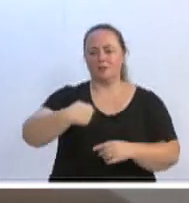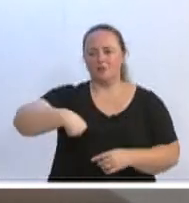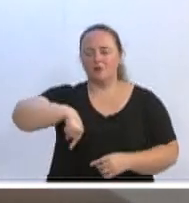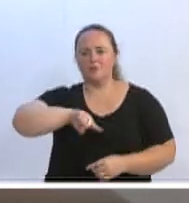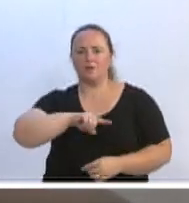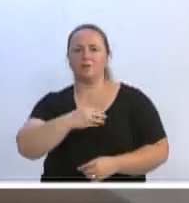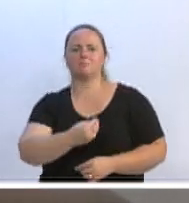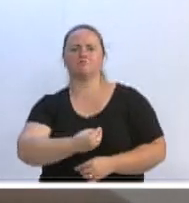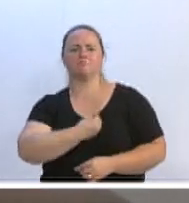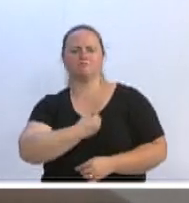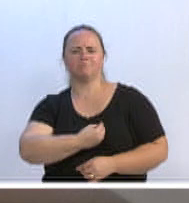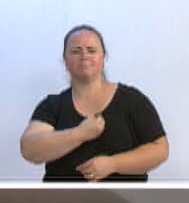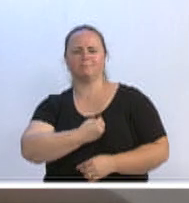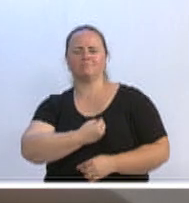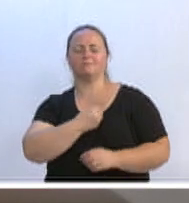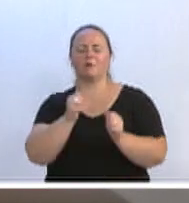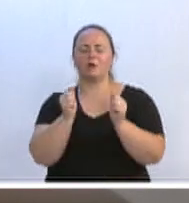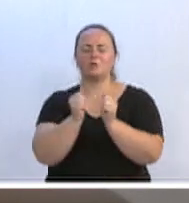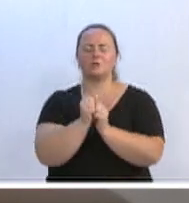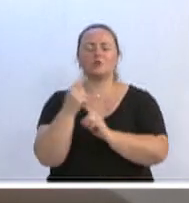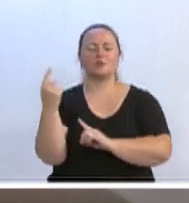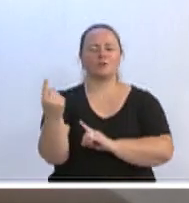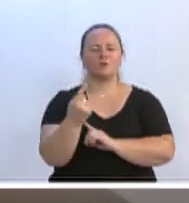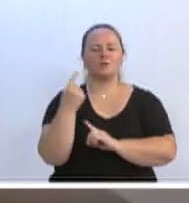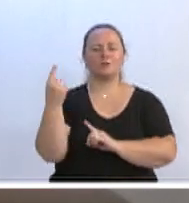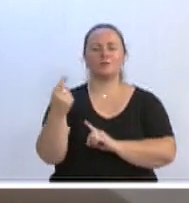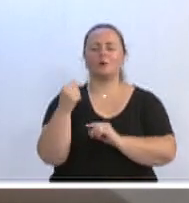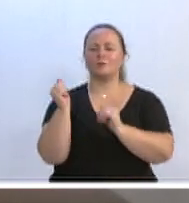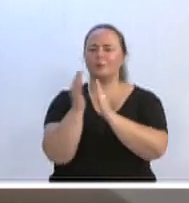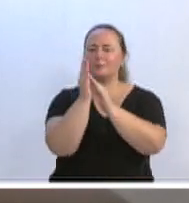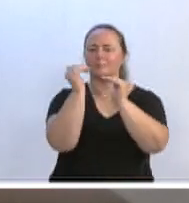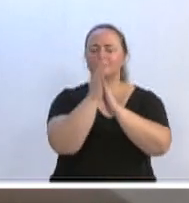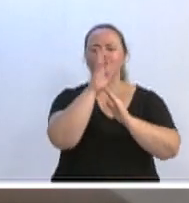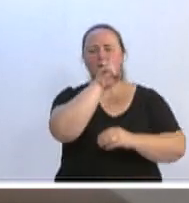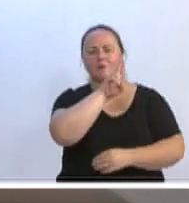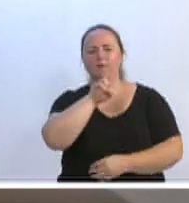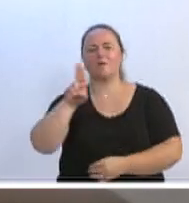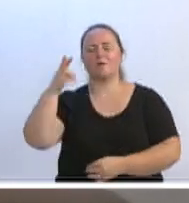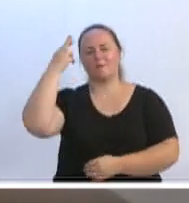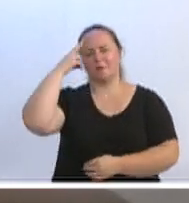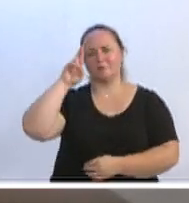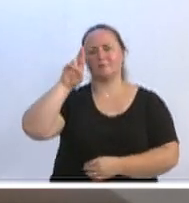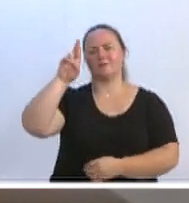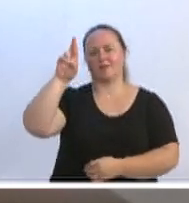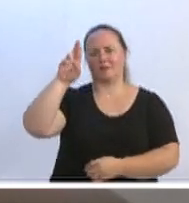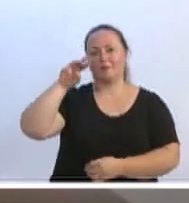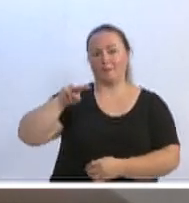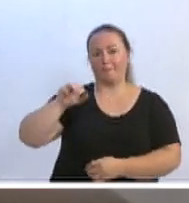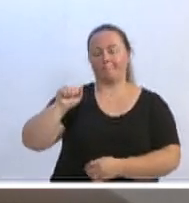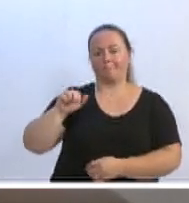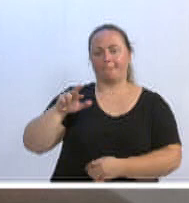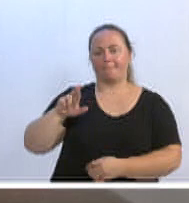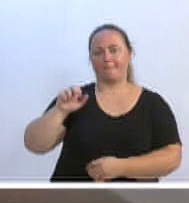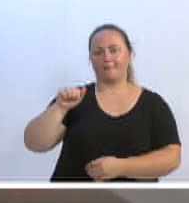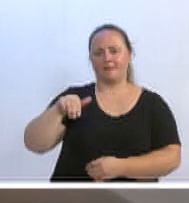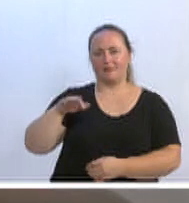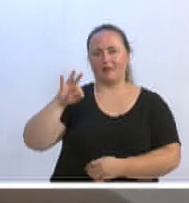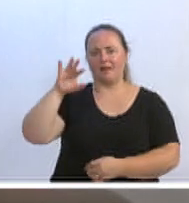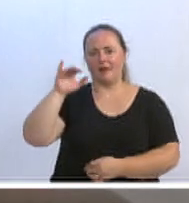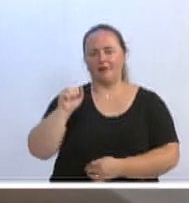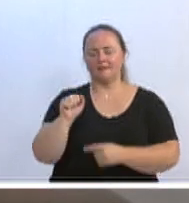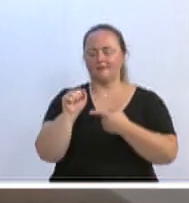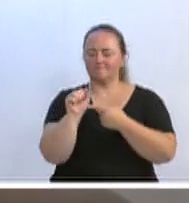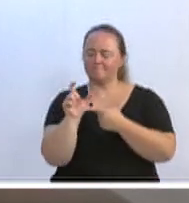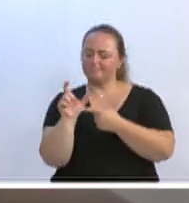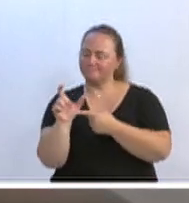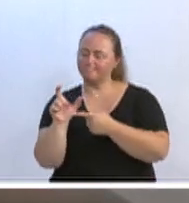Ele para todo sempre na eternidade. Louvado seja o nome do Senhor. Maranata é para nós uma palavra de